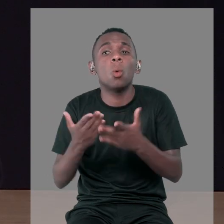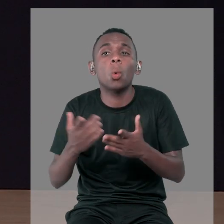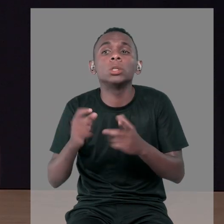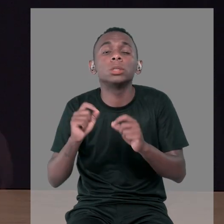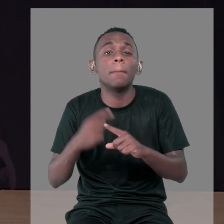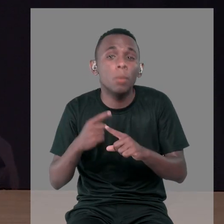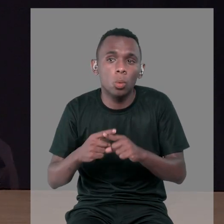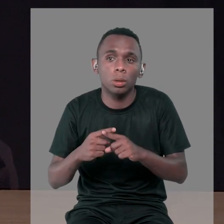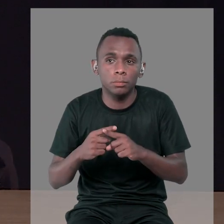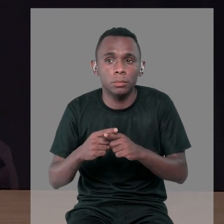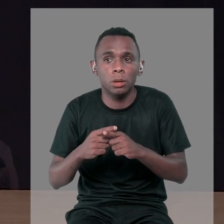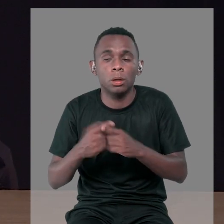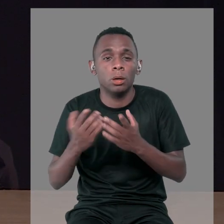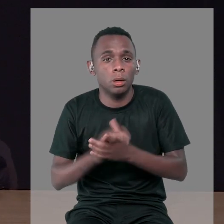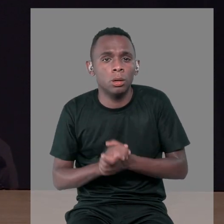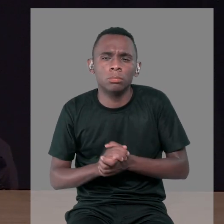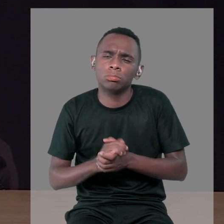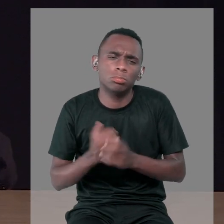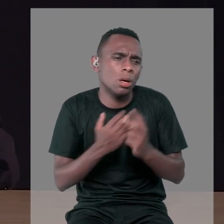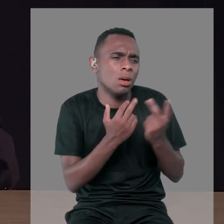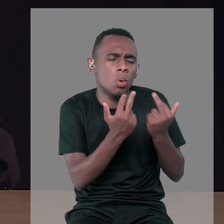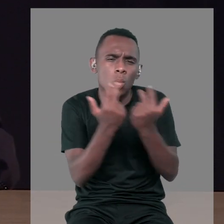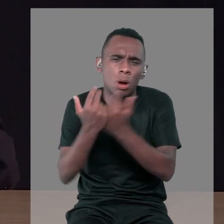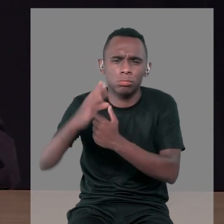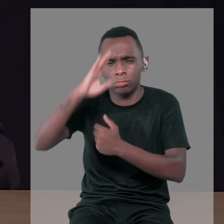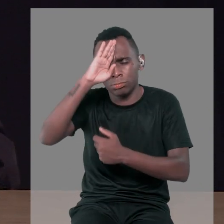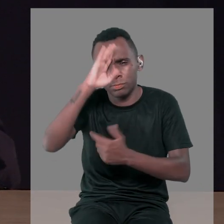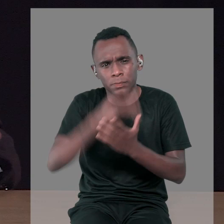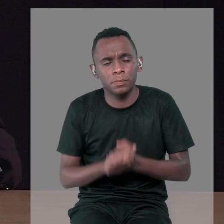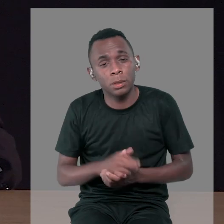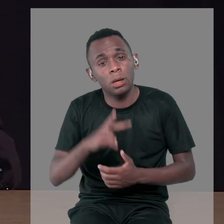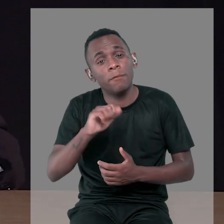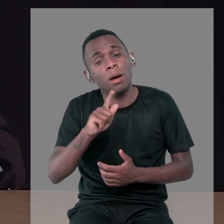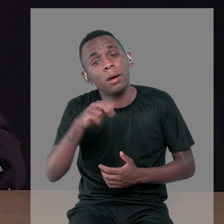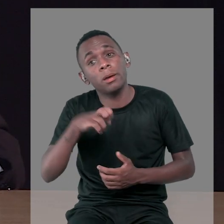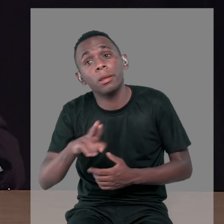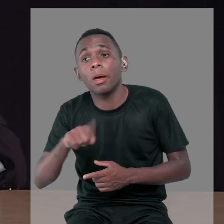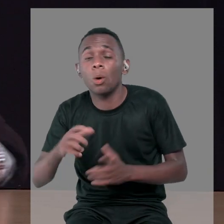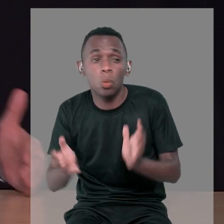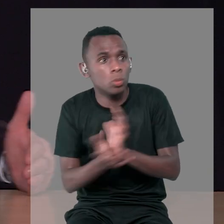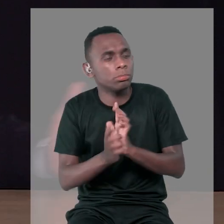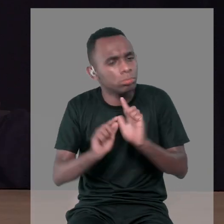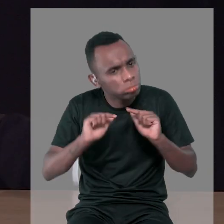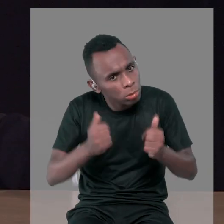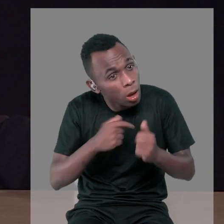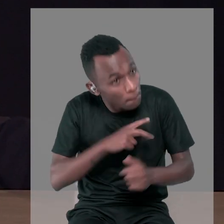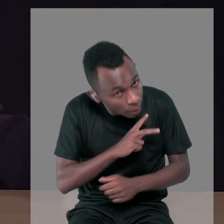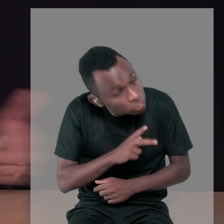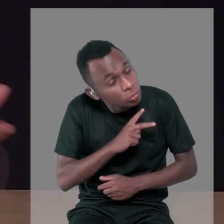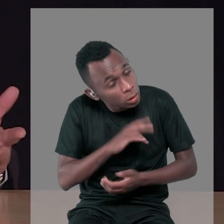mercenário é a mesma coisa. Né? O Wagner é uma milícia porque é um exército mercenário, ele é particular. Ele tem armas e é